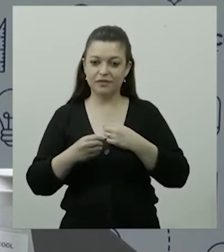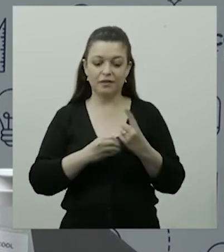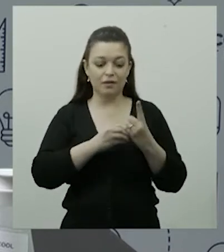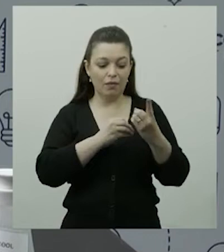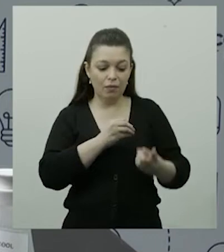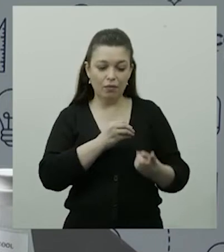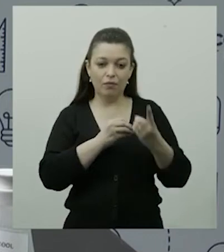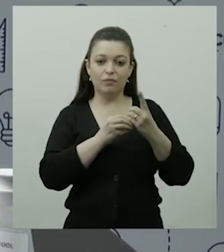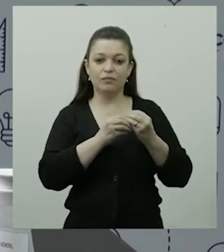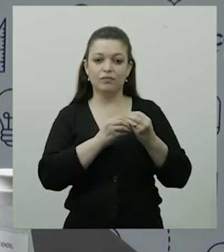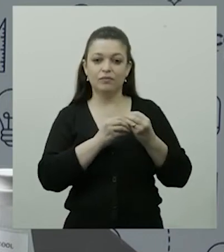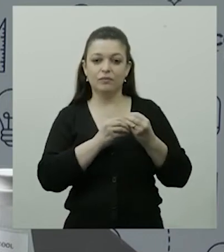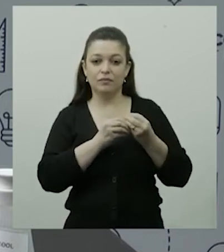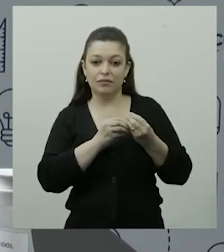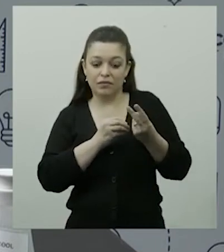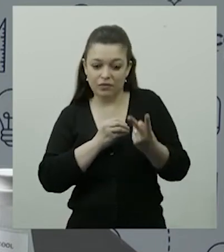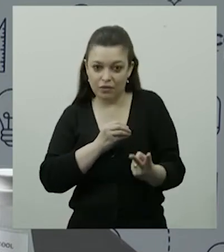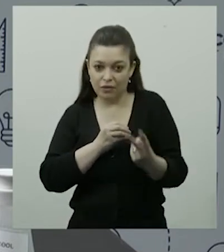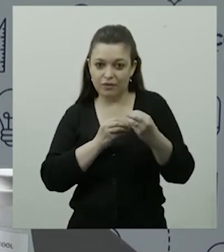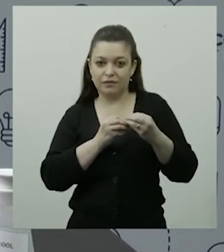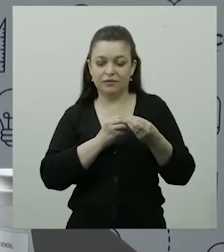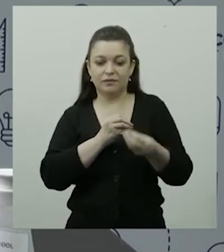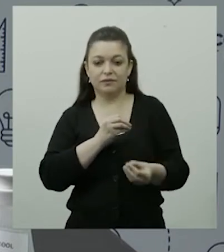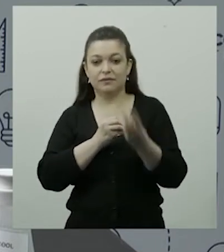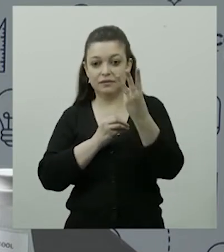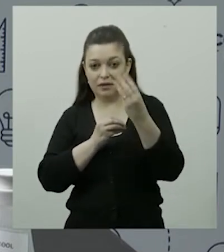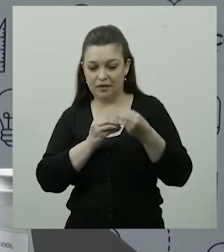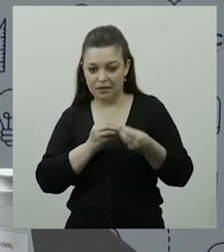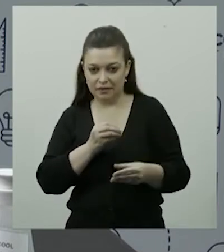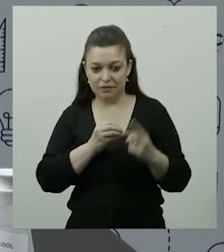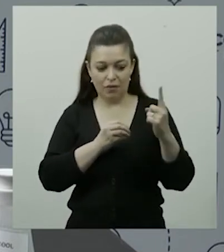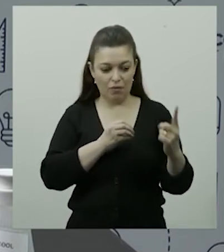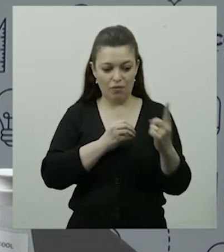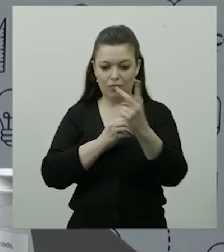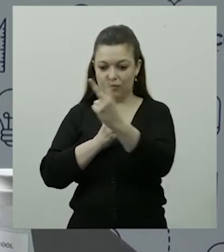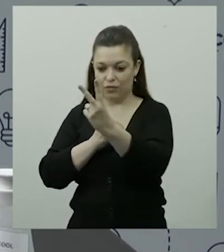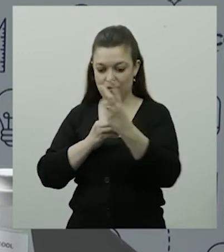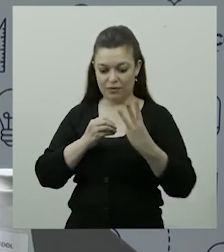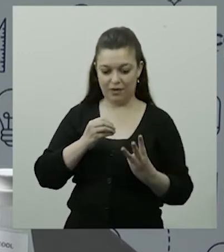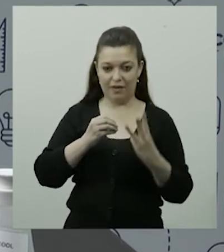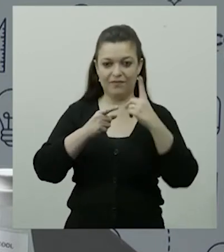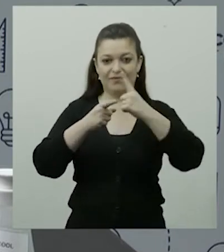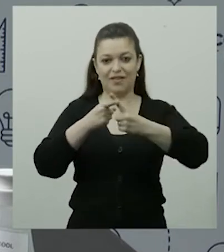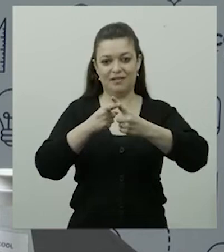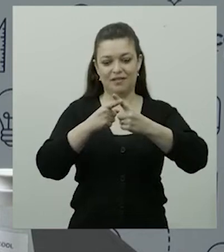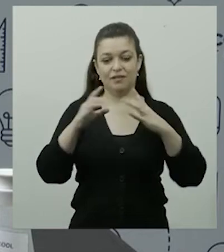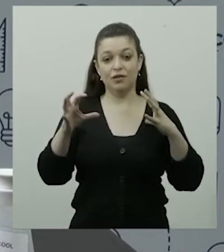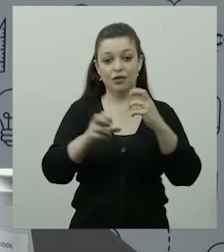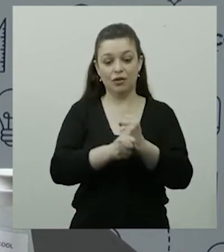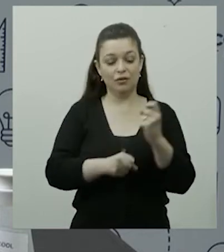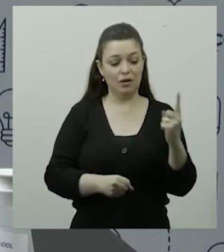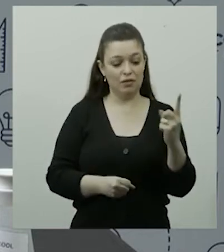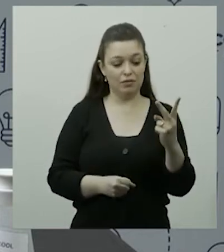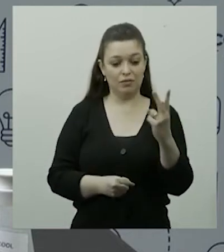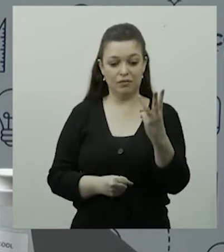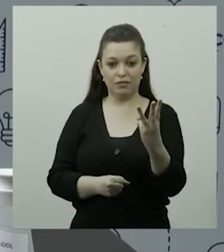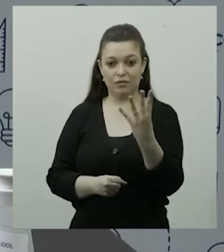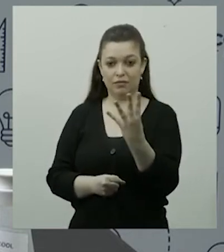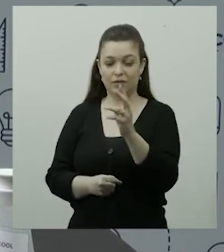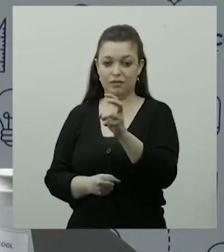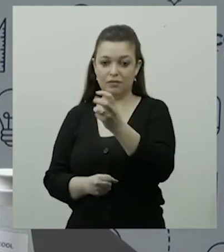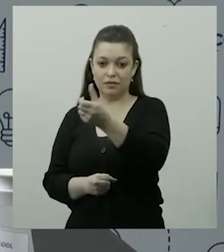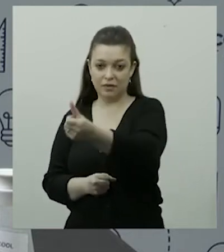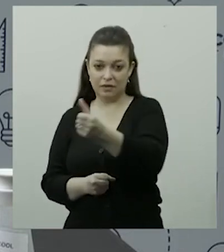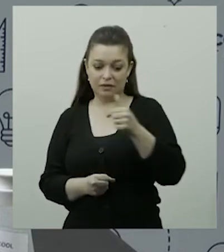2, 3. Temos aqui 1, 2, 3, 4, 5, 6,